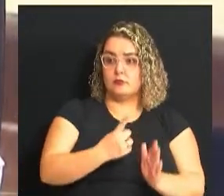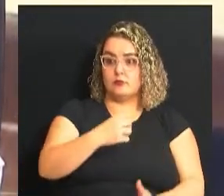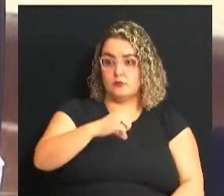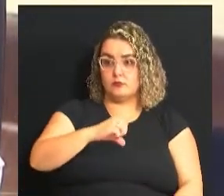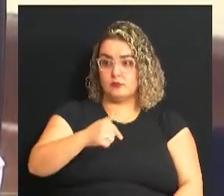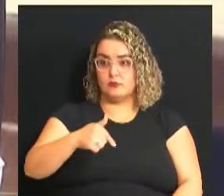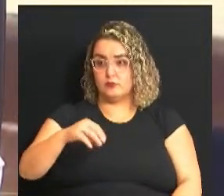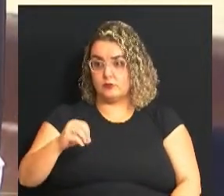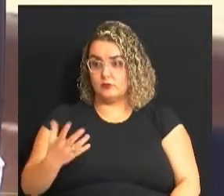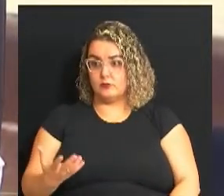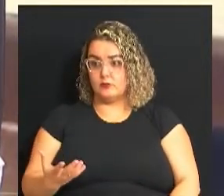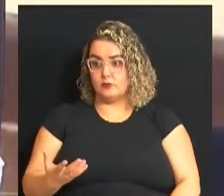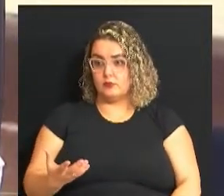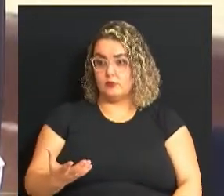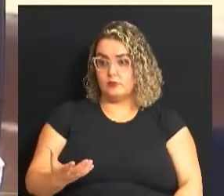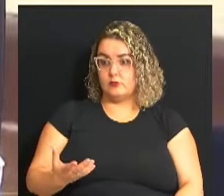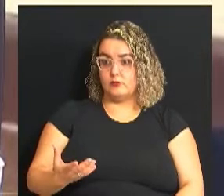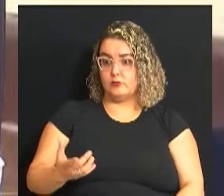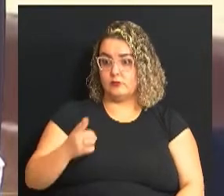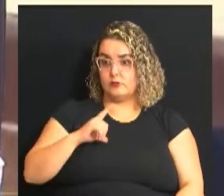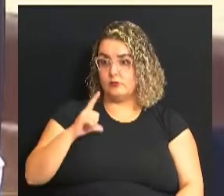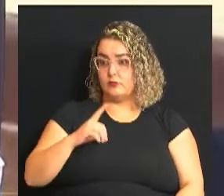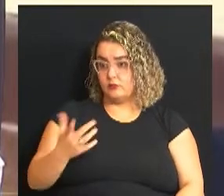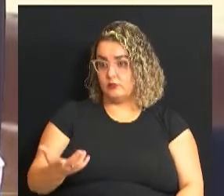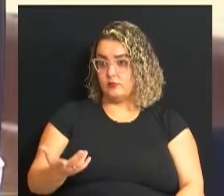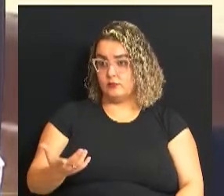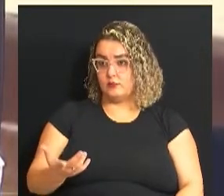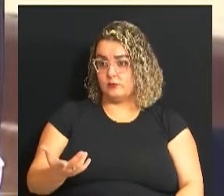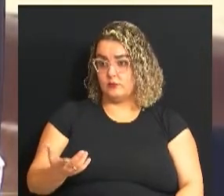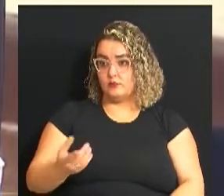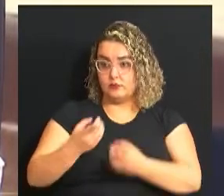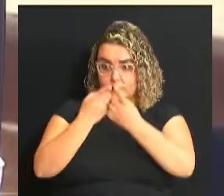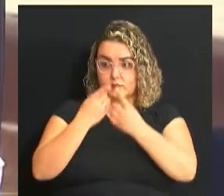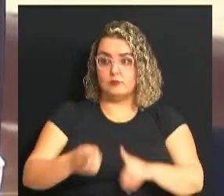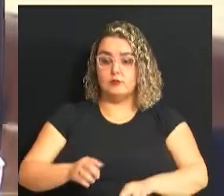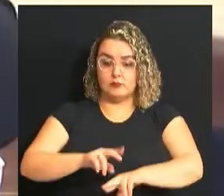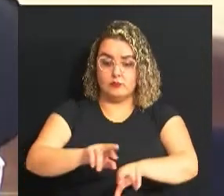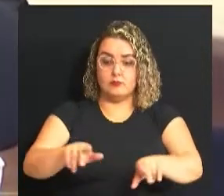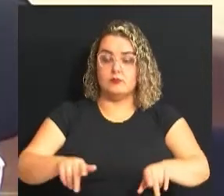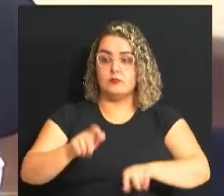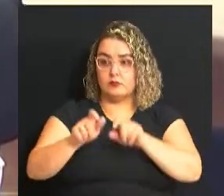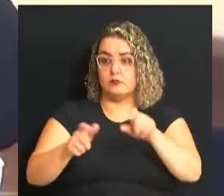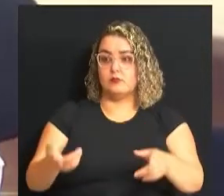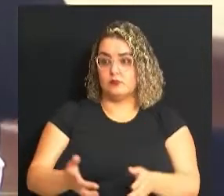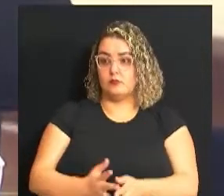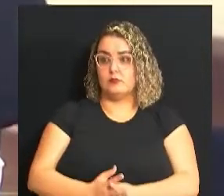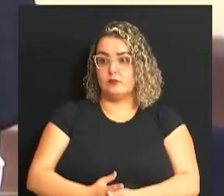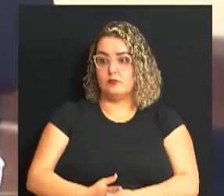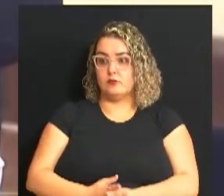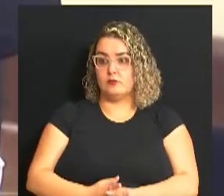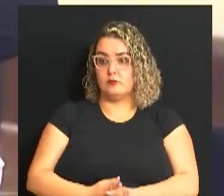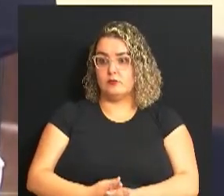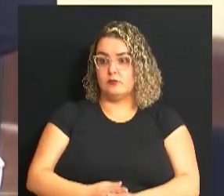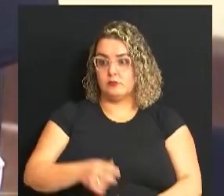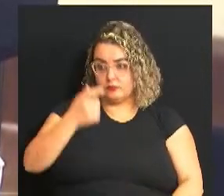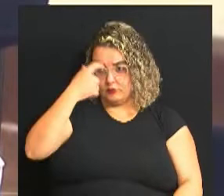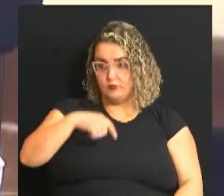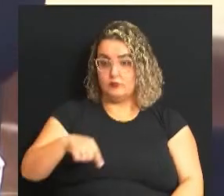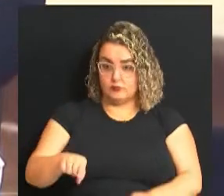né, isso deu dignidade a muita gente, né, inclusive... Eu sou fruto